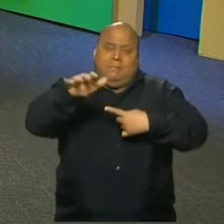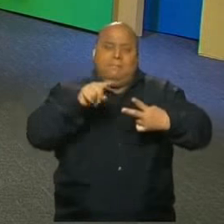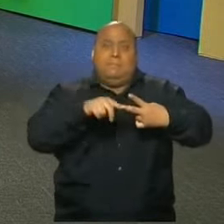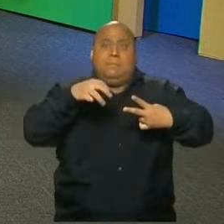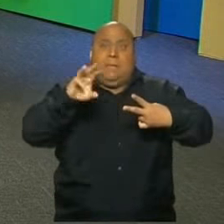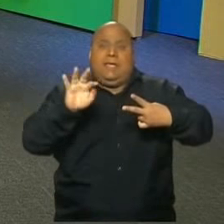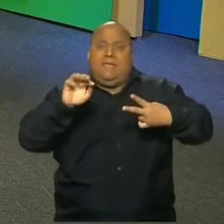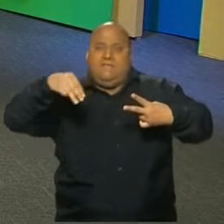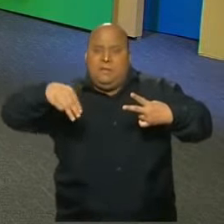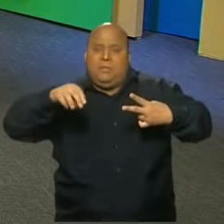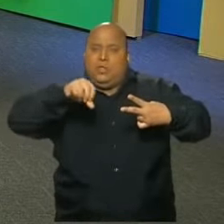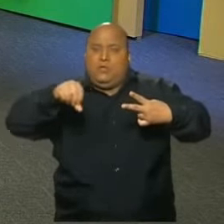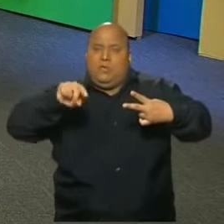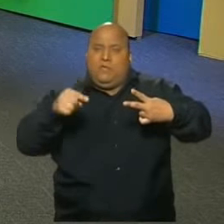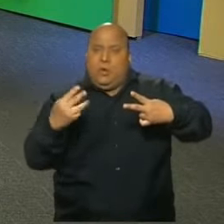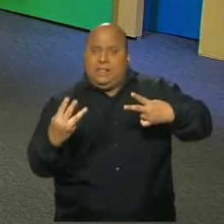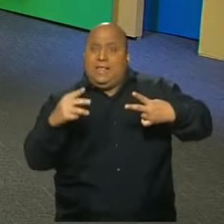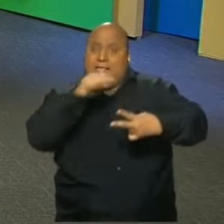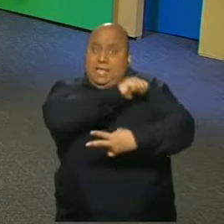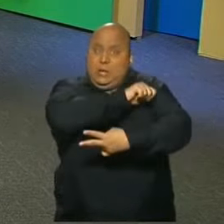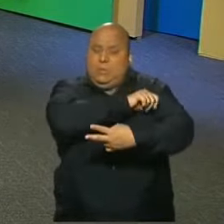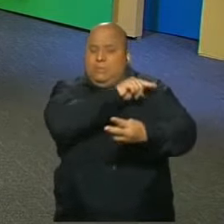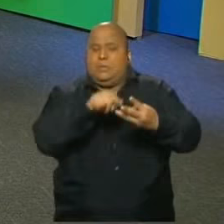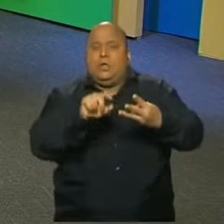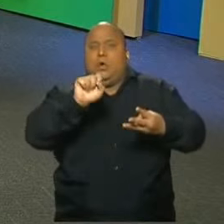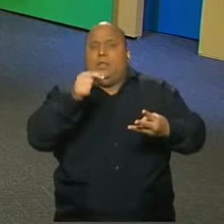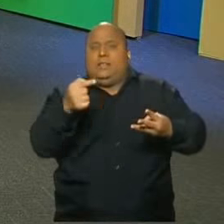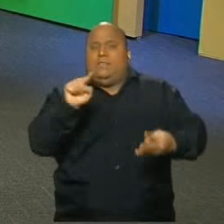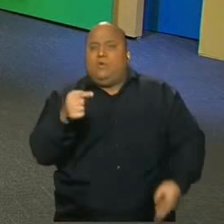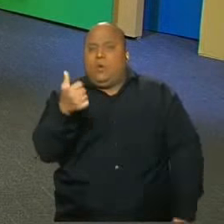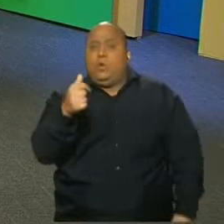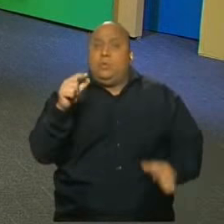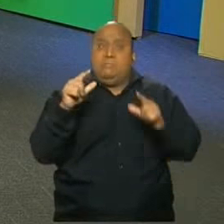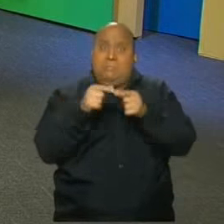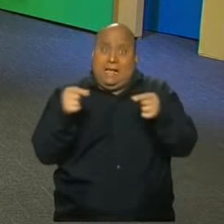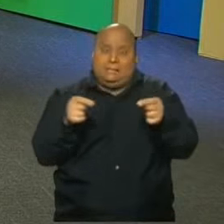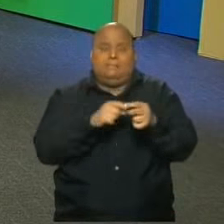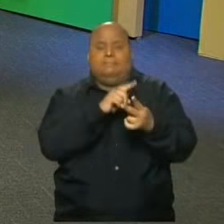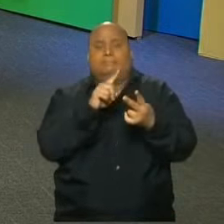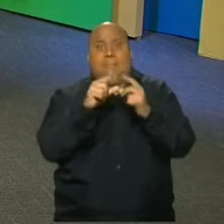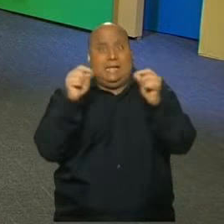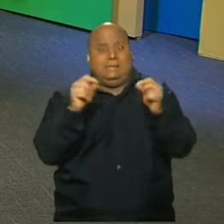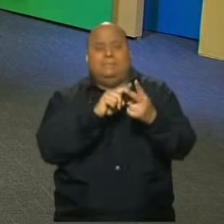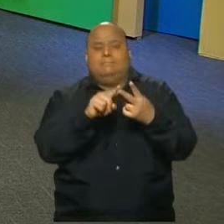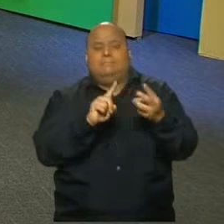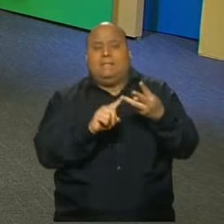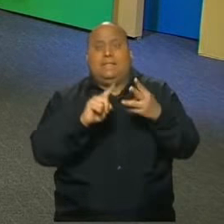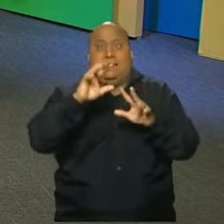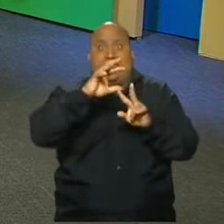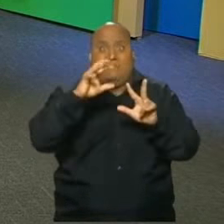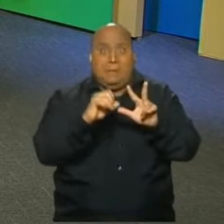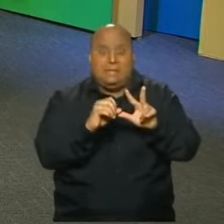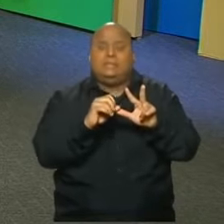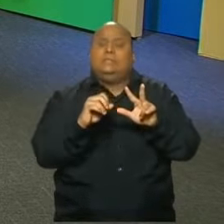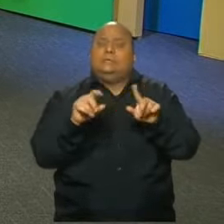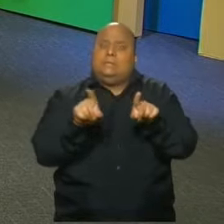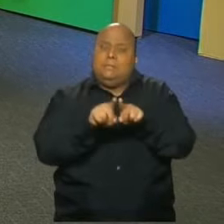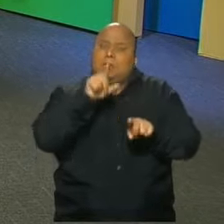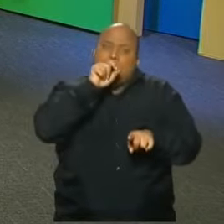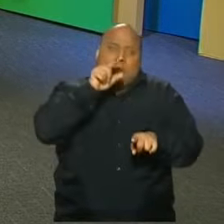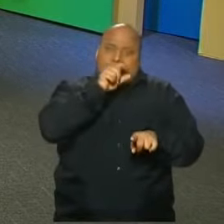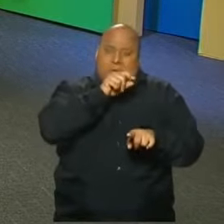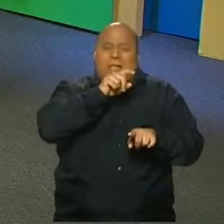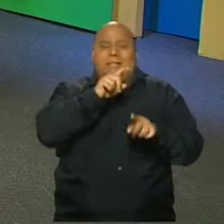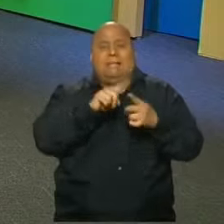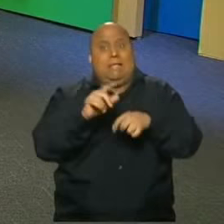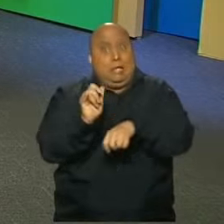FM 99,3 no Rio e 87,1 em Brasília, pela TV Brasil, pelo Facebook e Twitter da Rádio MEC